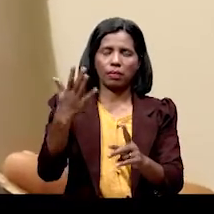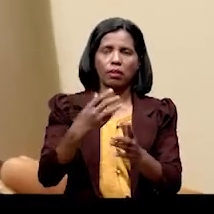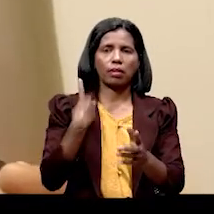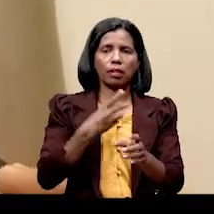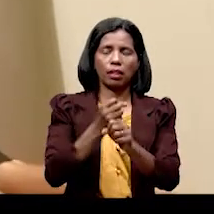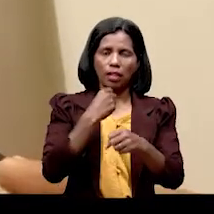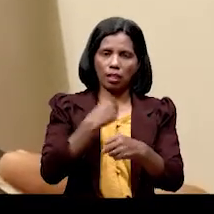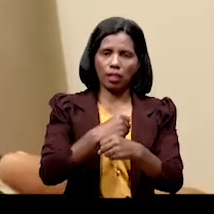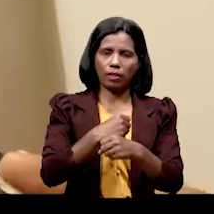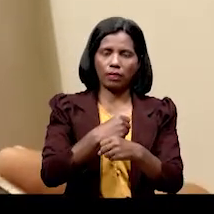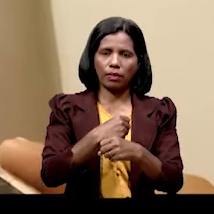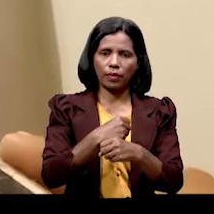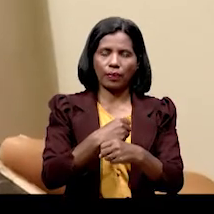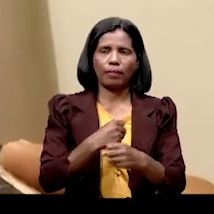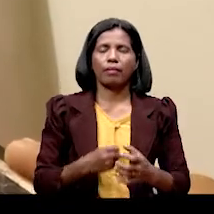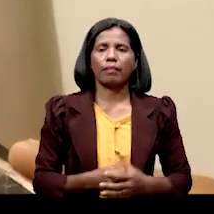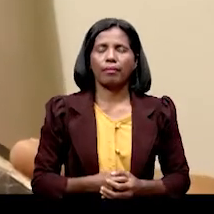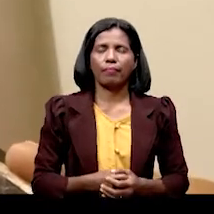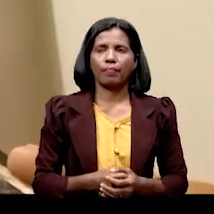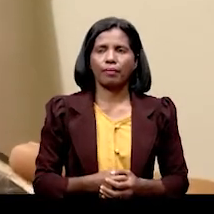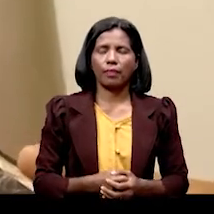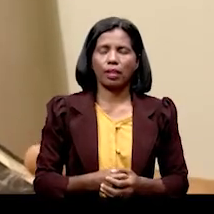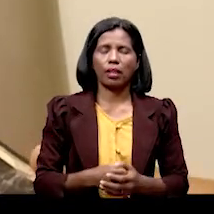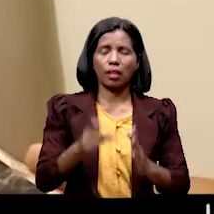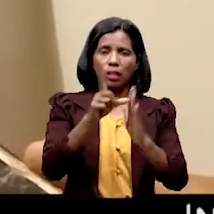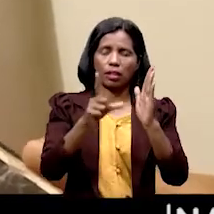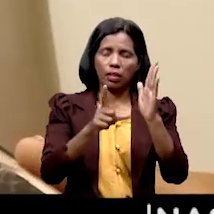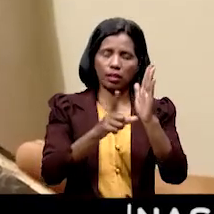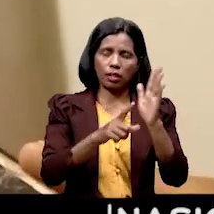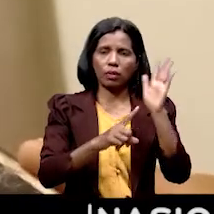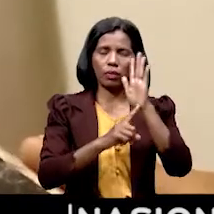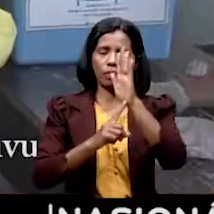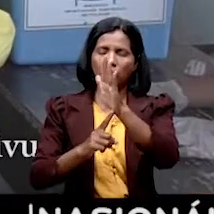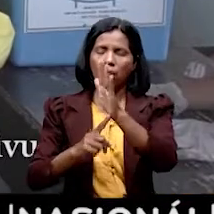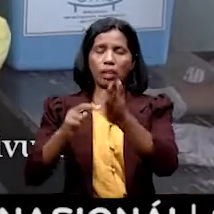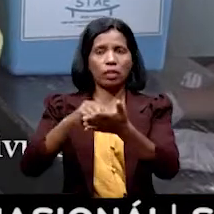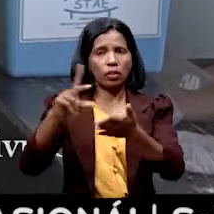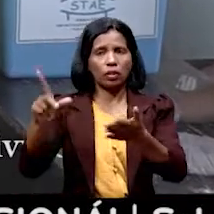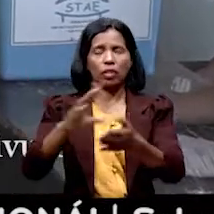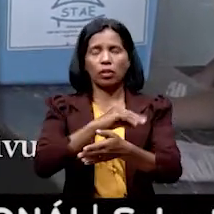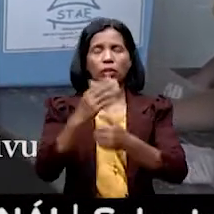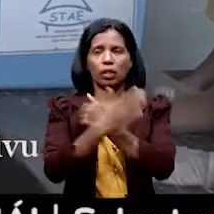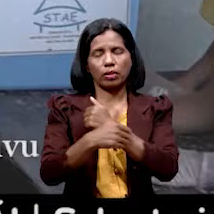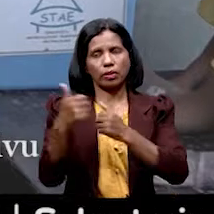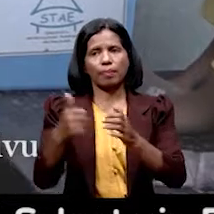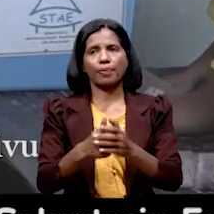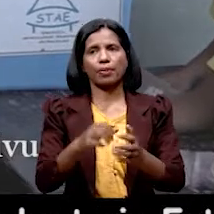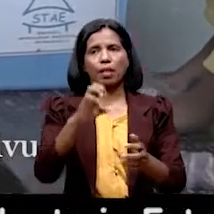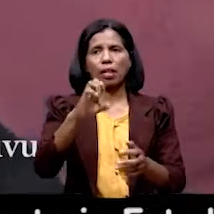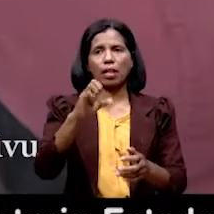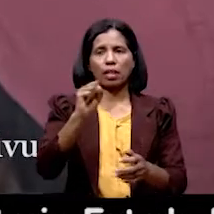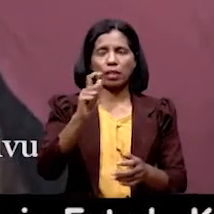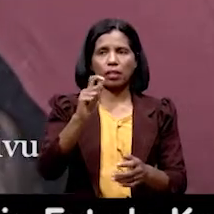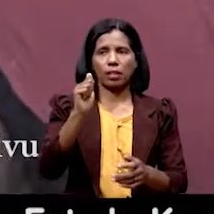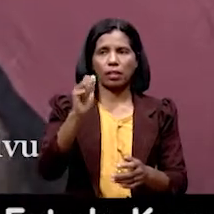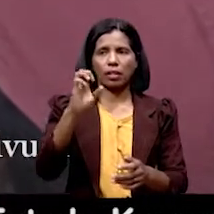provisori ba a nível eleitoral nacional no mos ia estrangeiro. Nune mos ia dili, esta se estabelece centro